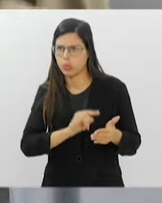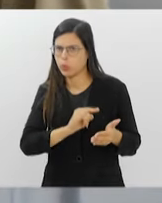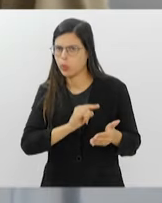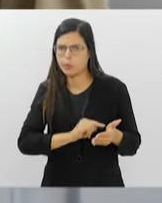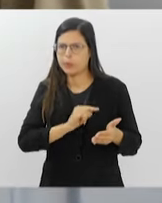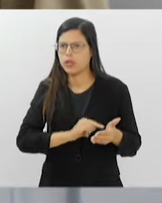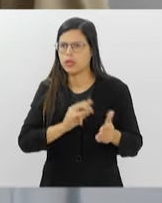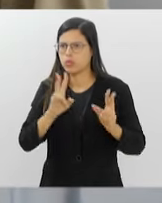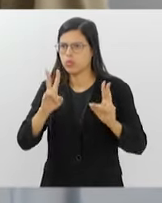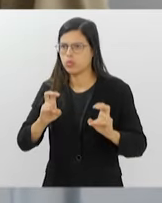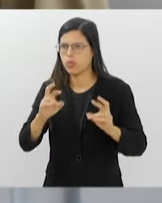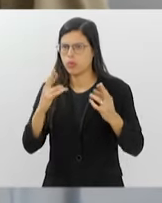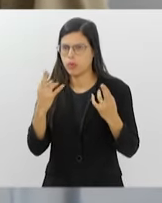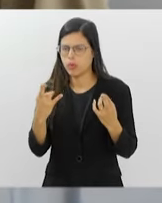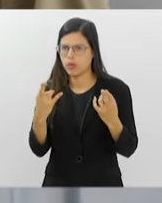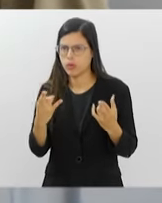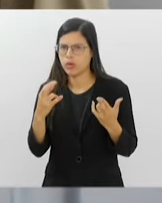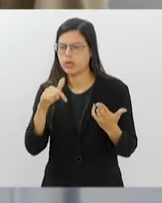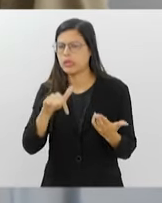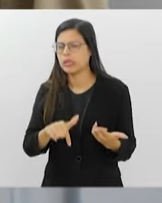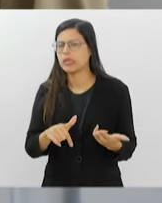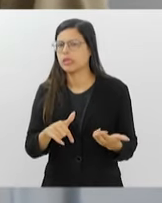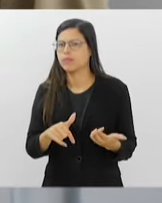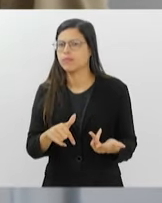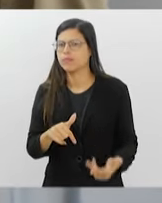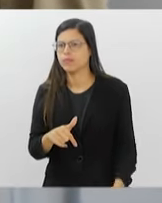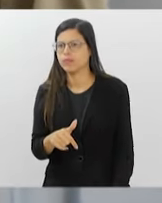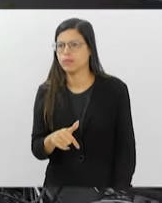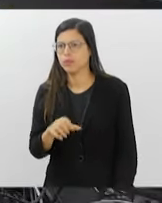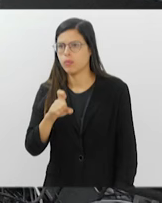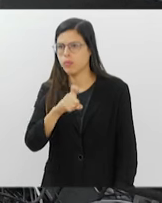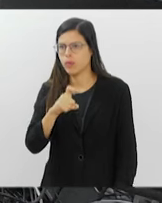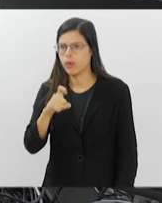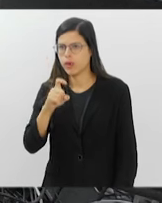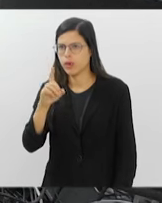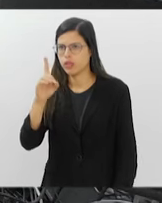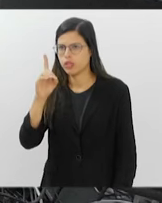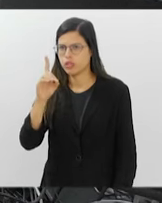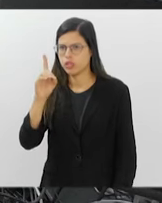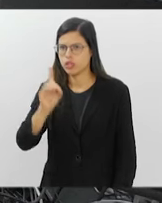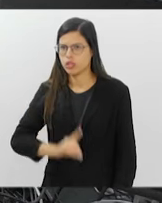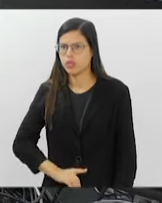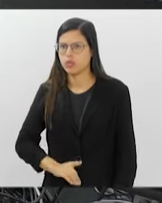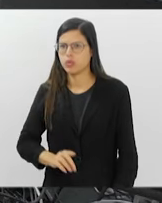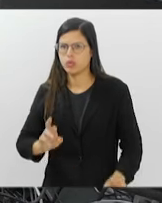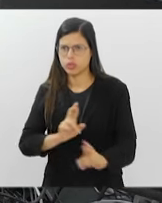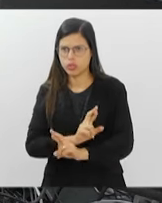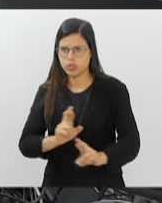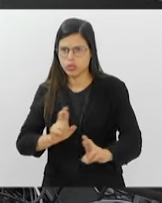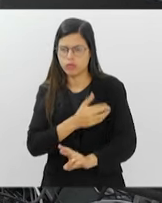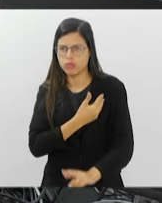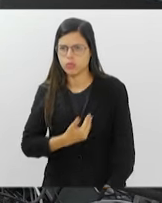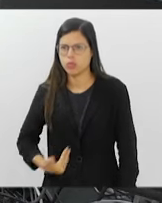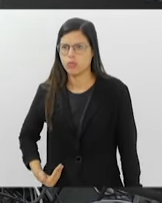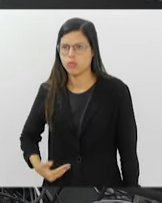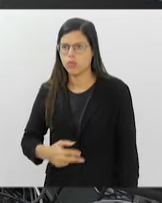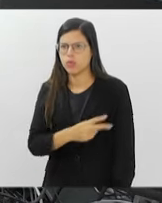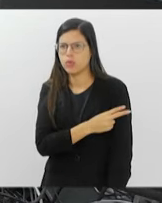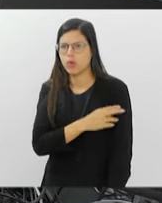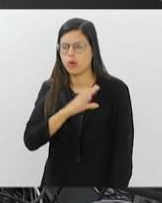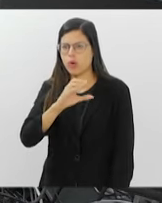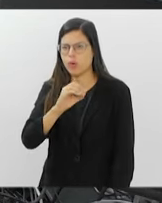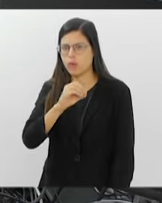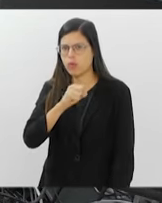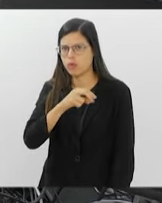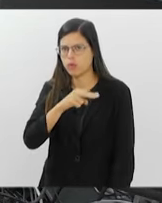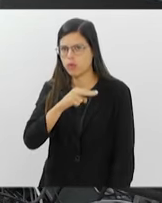rocken rio Tá aqui o meu o meu ex-diretor de diversões públicas é o tenente coronel Constantino tá aqui o Coronel